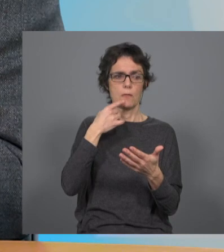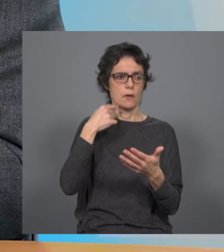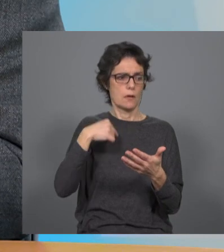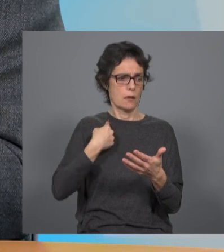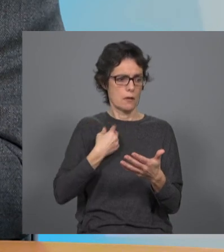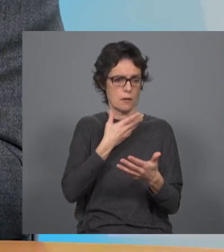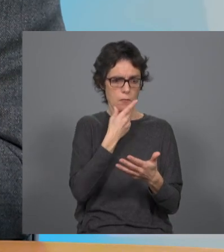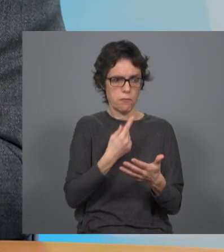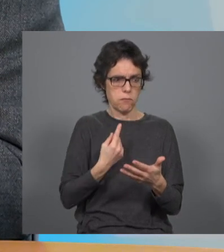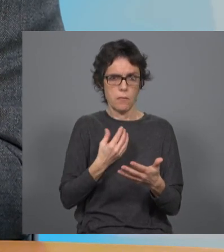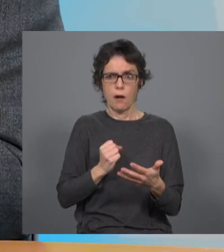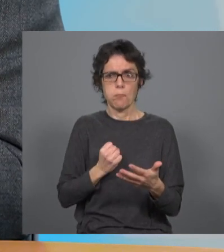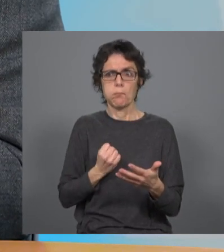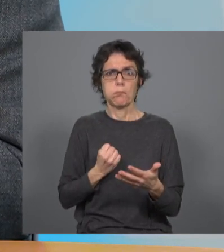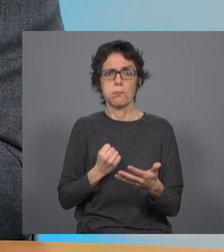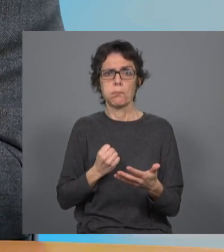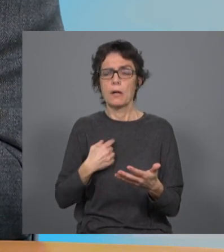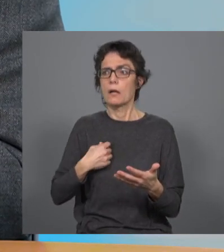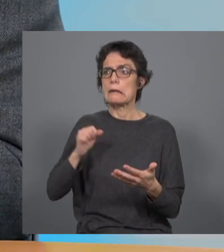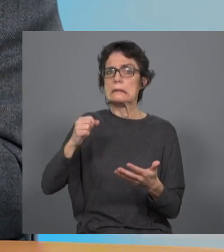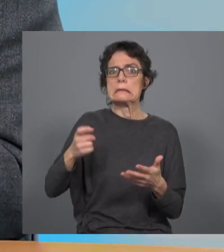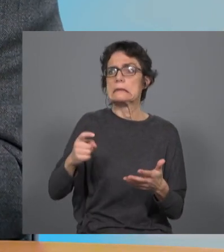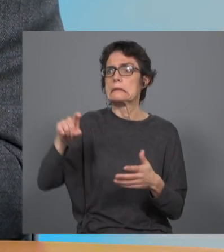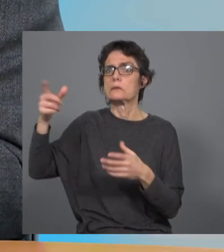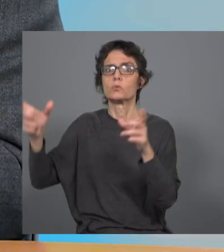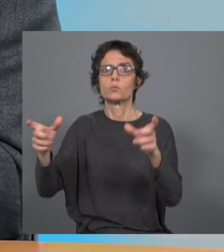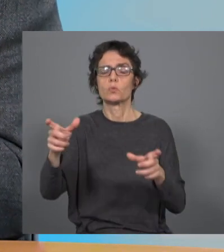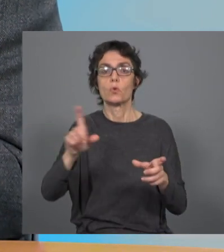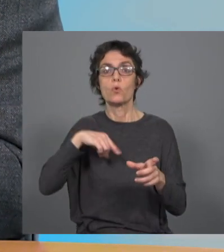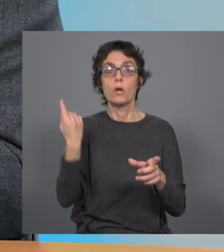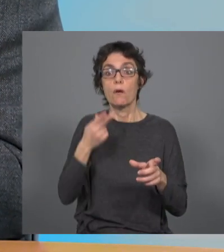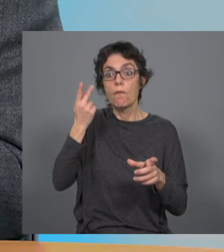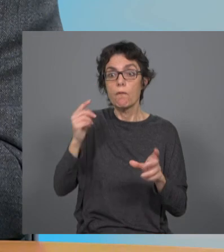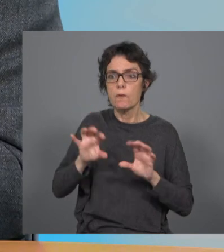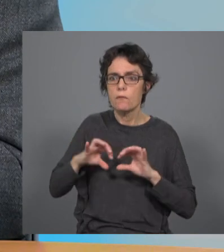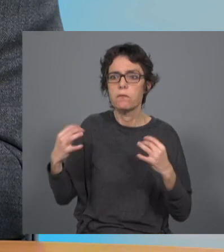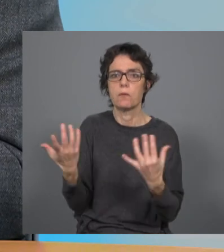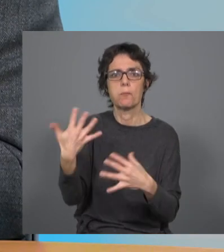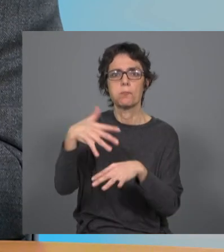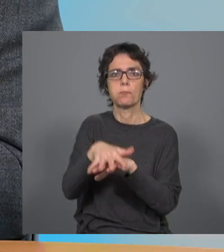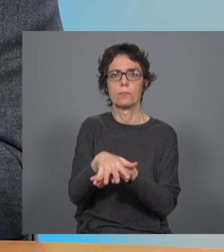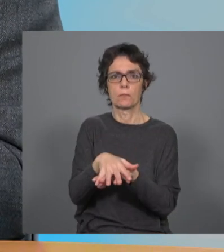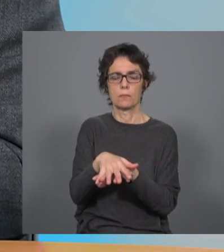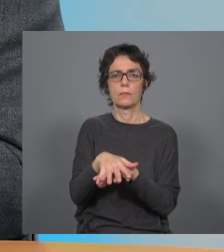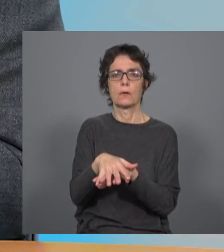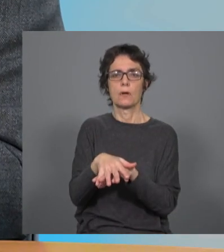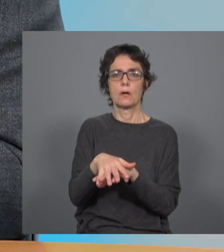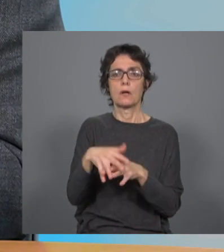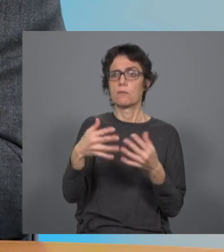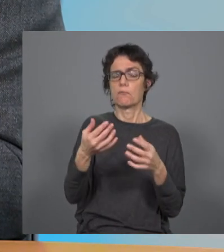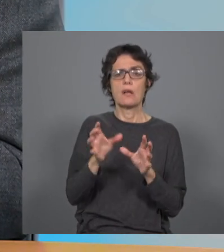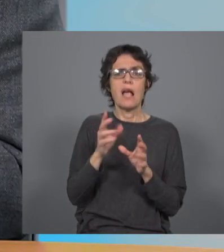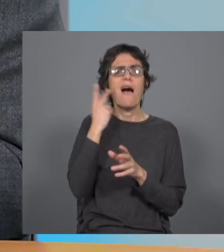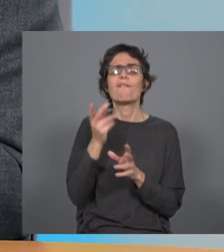E uma provocação a redescobrir, seja muitas vezes pela ausência da vida comunitária normal, seja familiar,